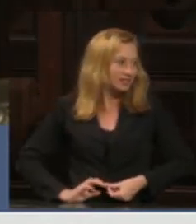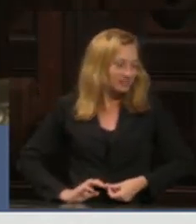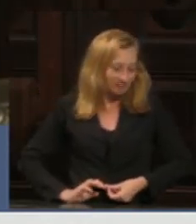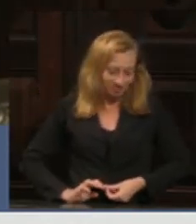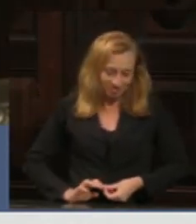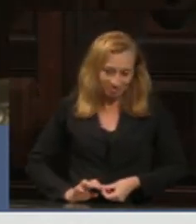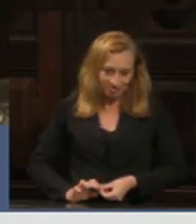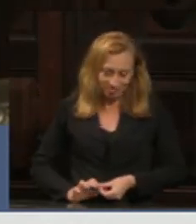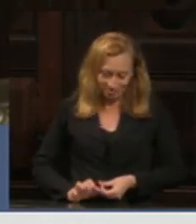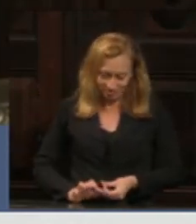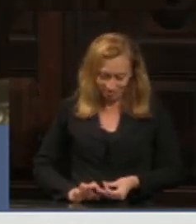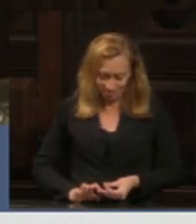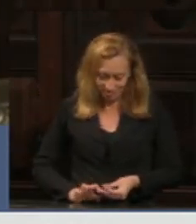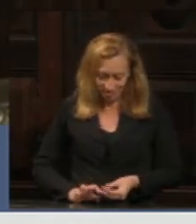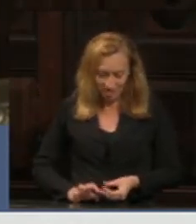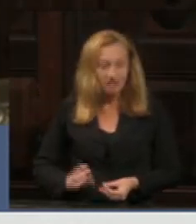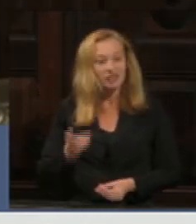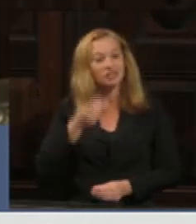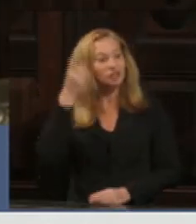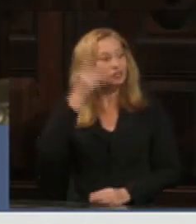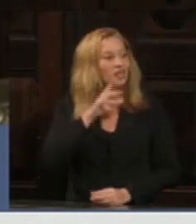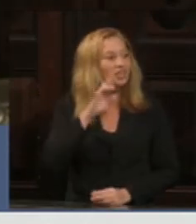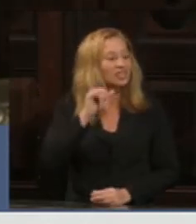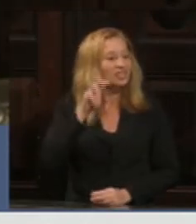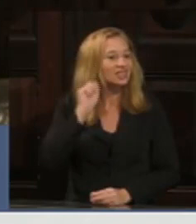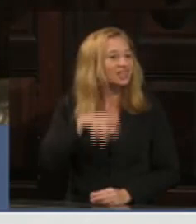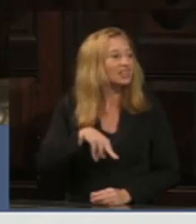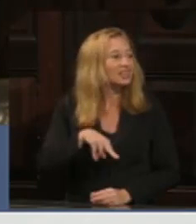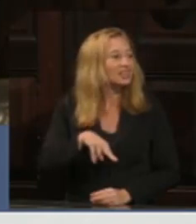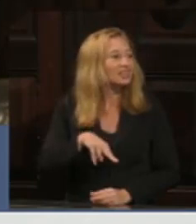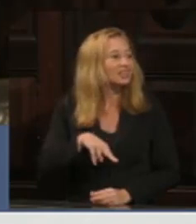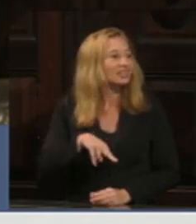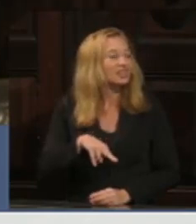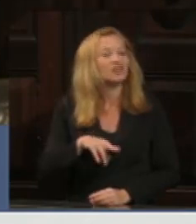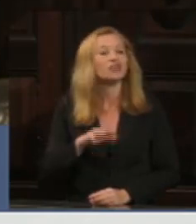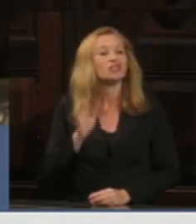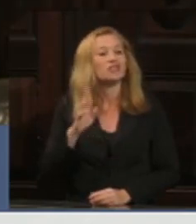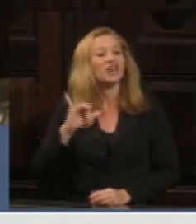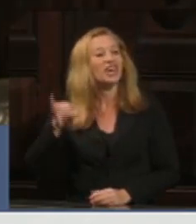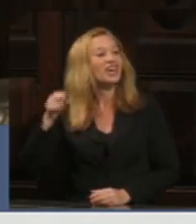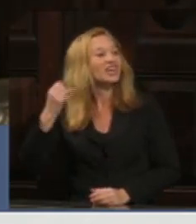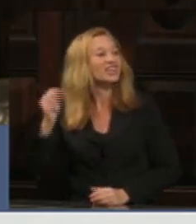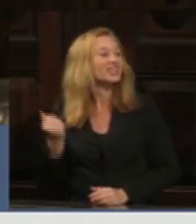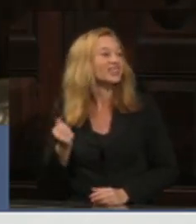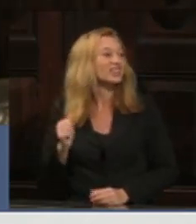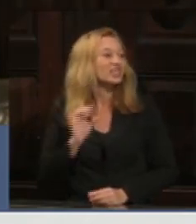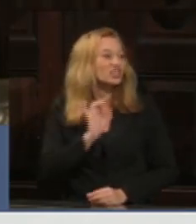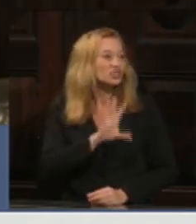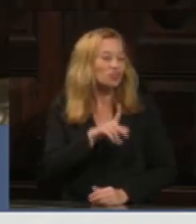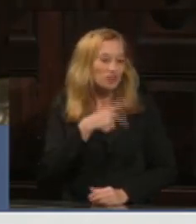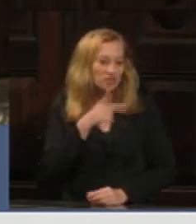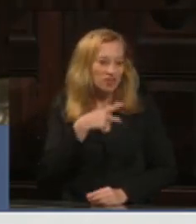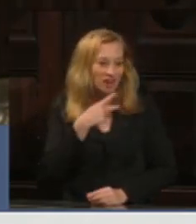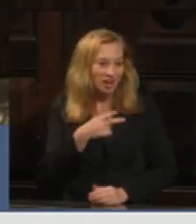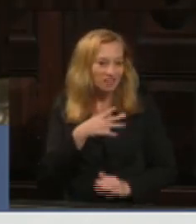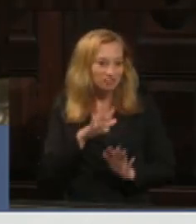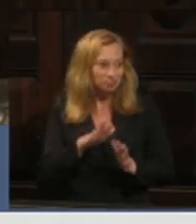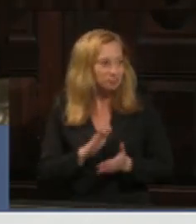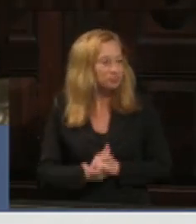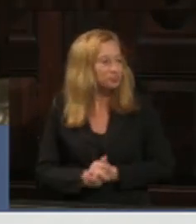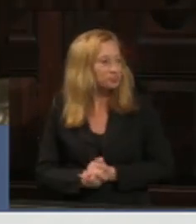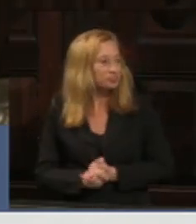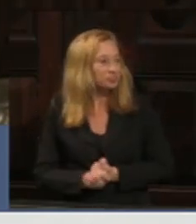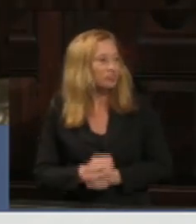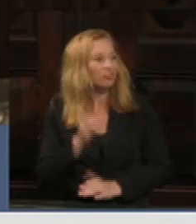Deputado Renan Ferreirinha, só para que a taquigrafia não registre errado,